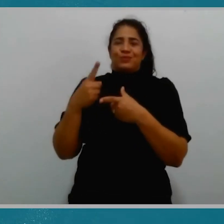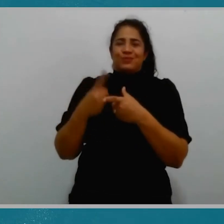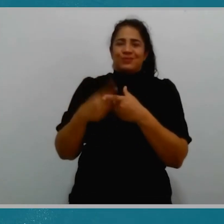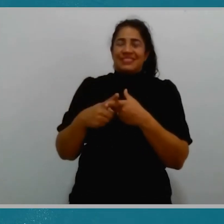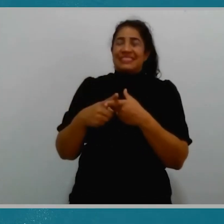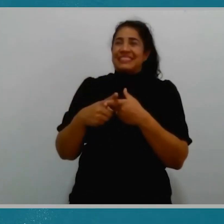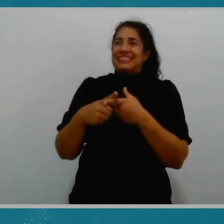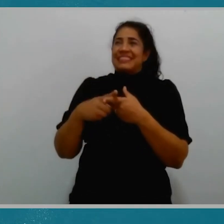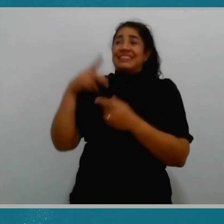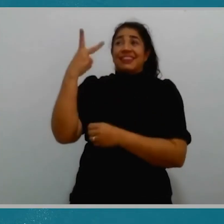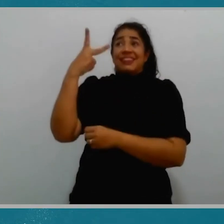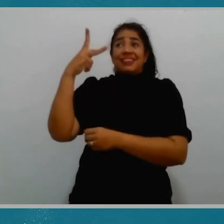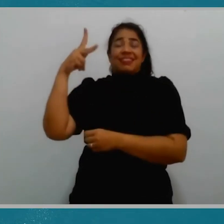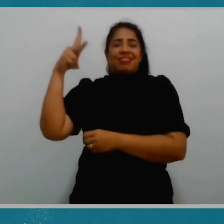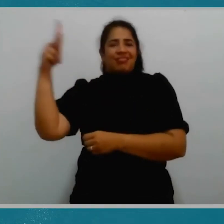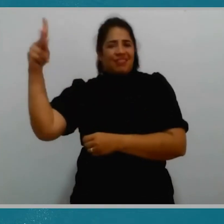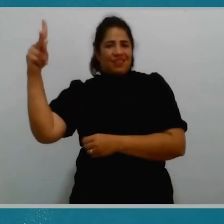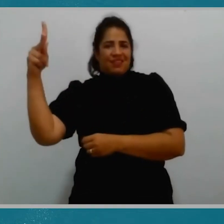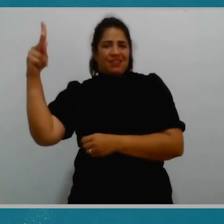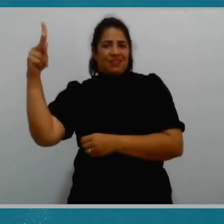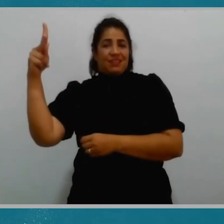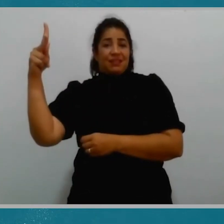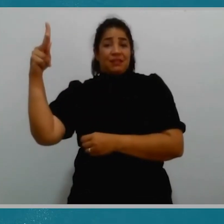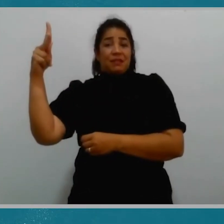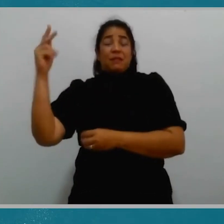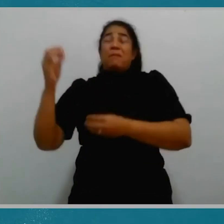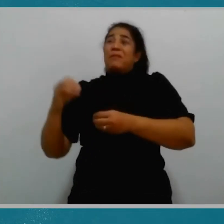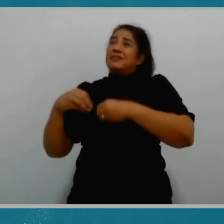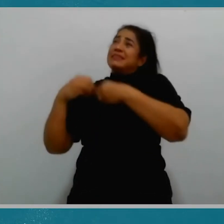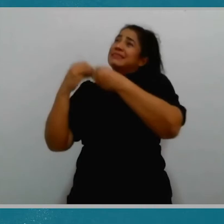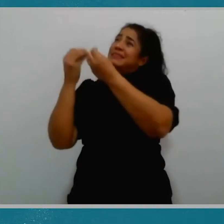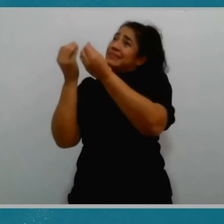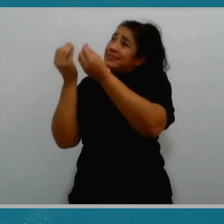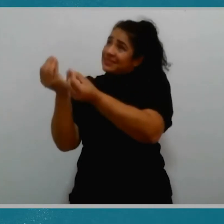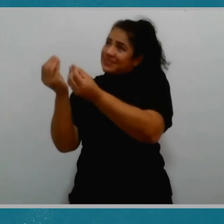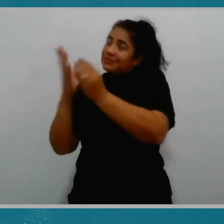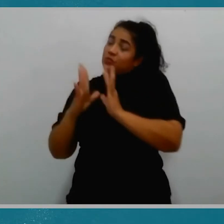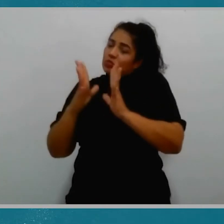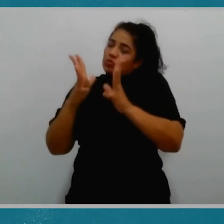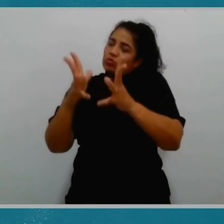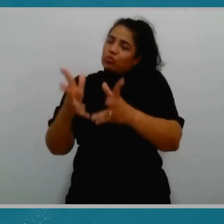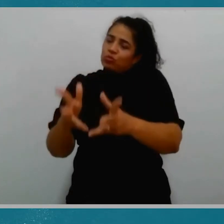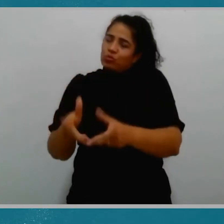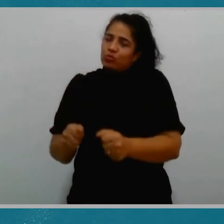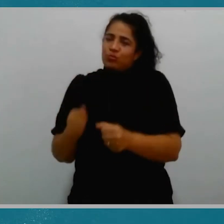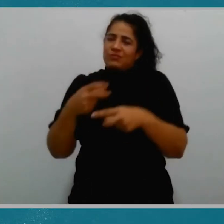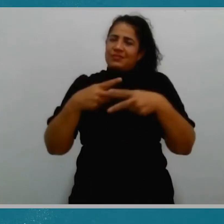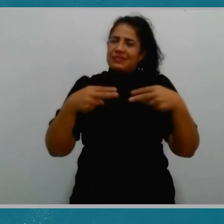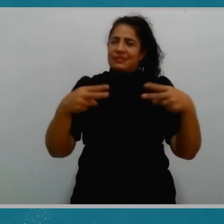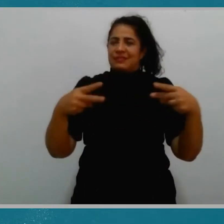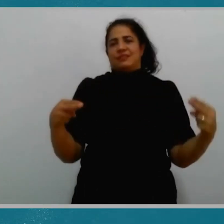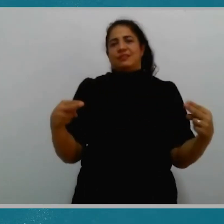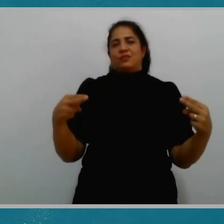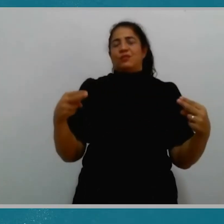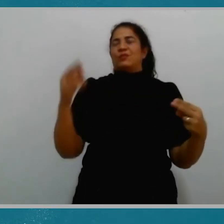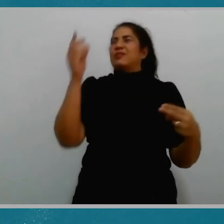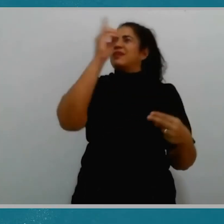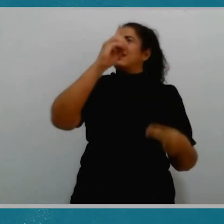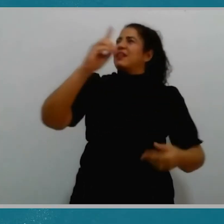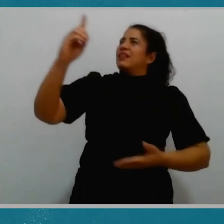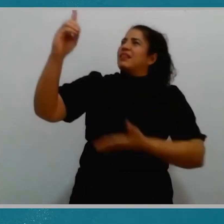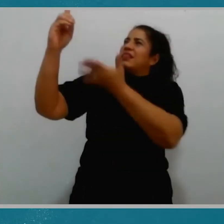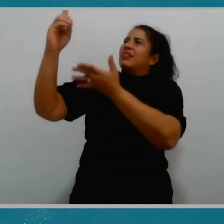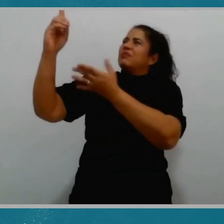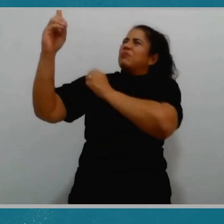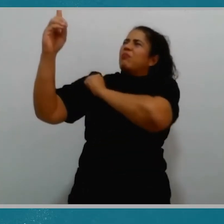meio dele, e para ele, são todas as coisas. A ele, pois, a